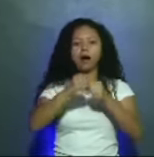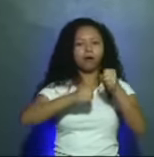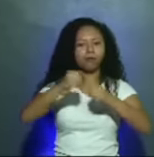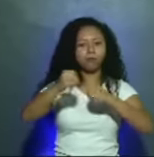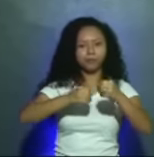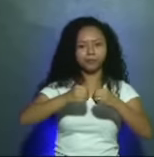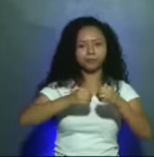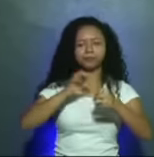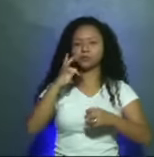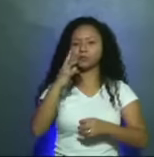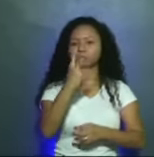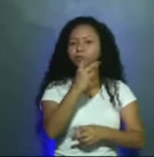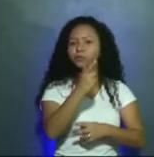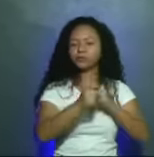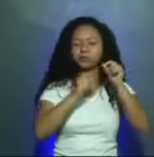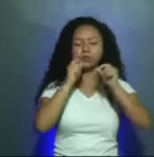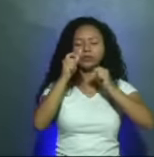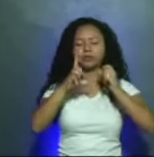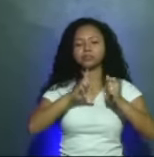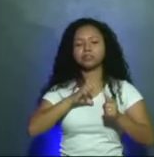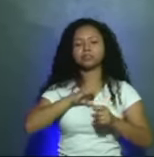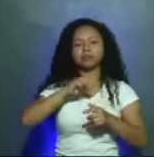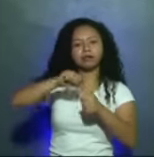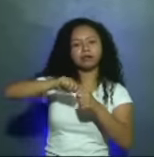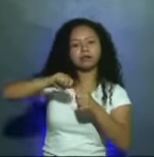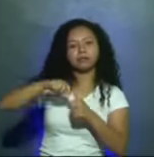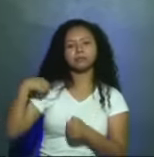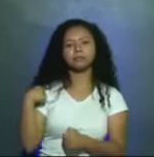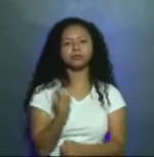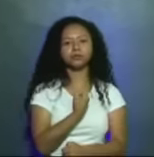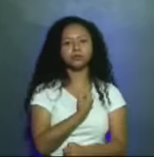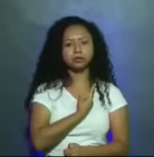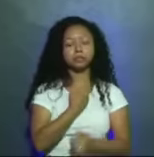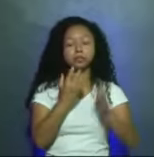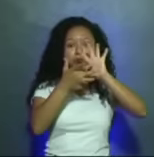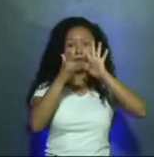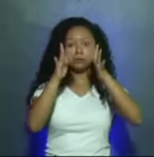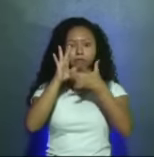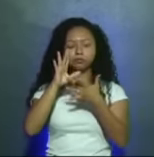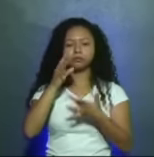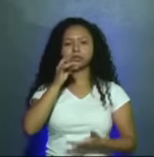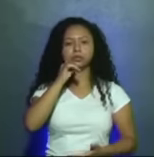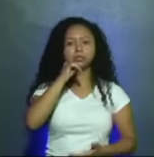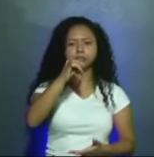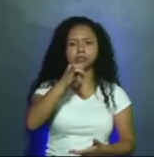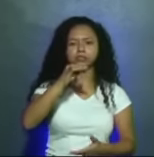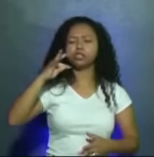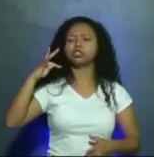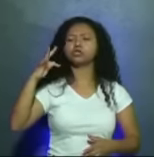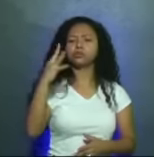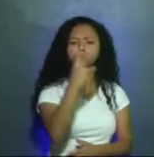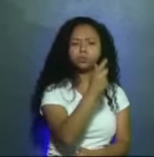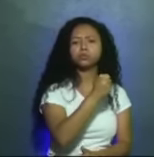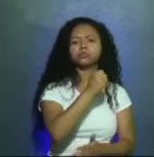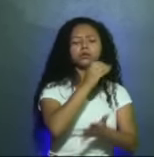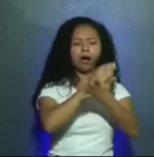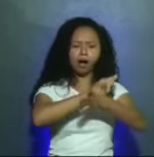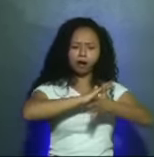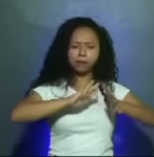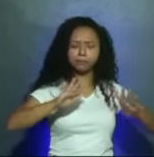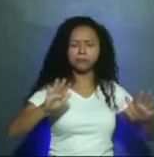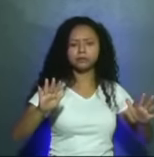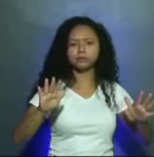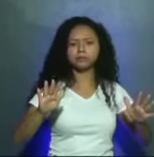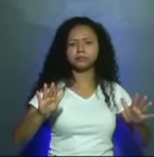Ele completou na cruz. Ele mesmo disse, está tudo consumado. Ele completou a obra na cruz, né?